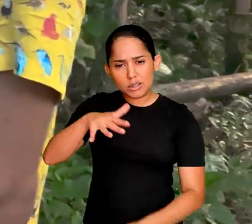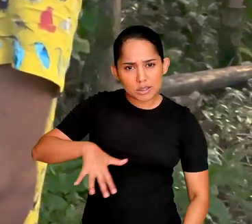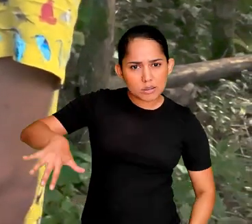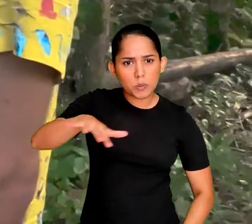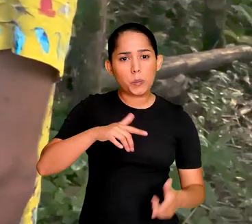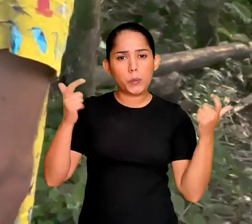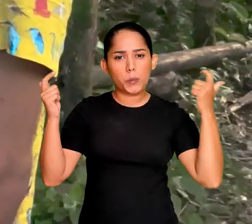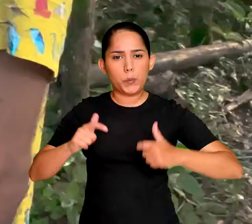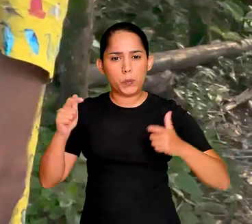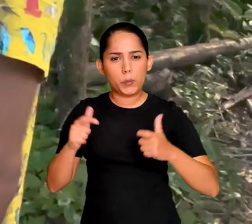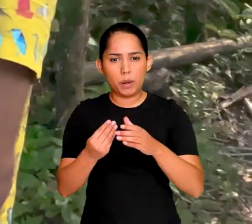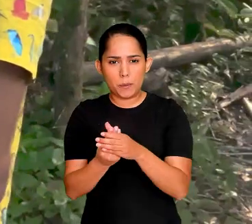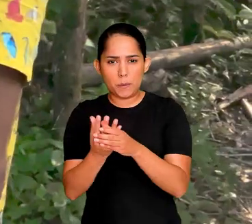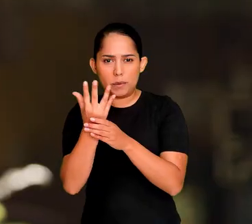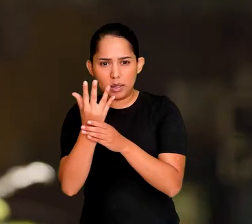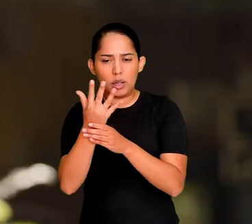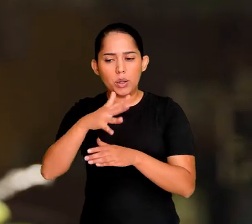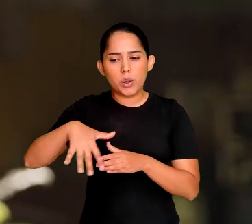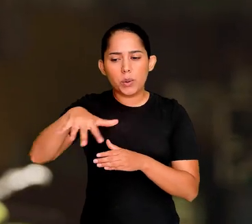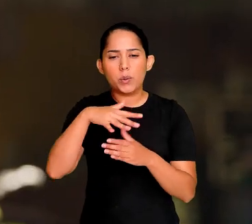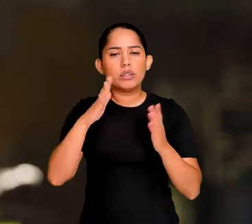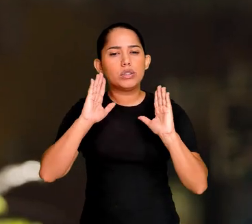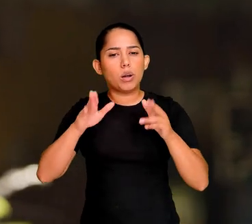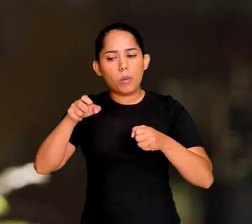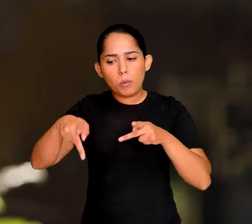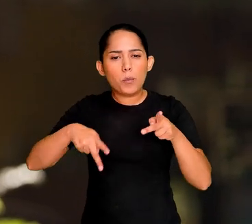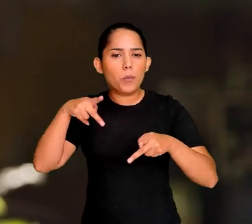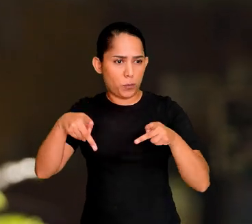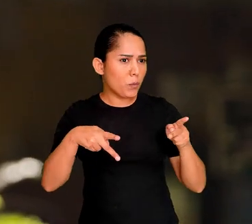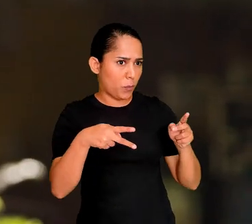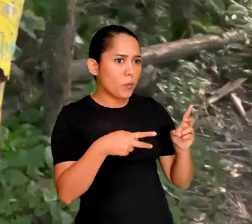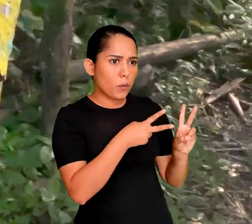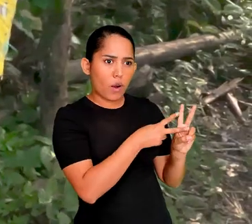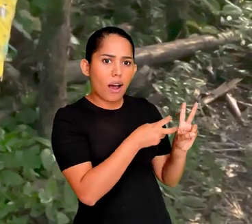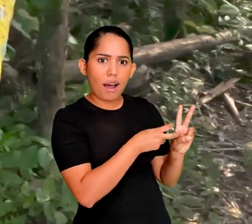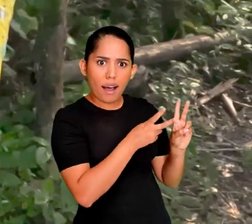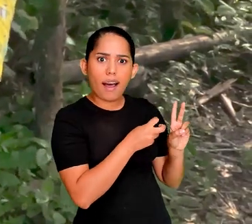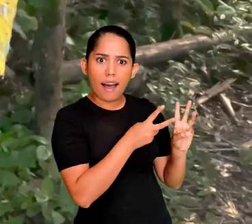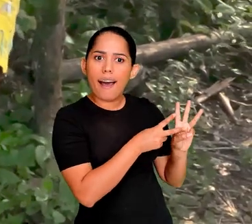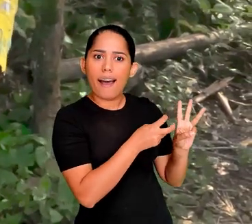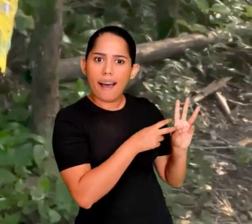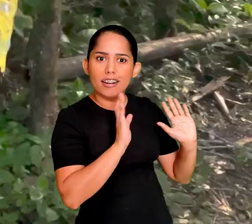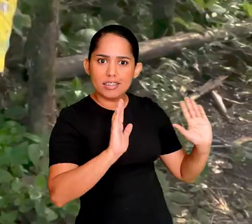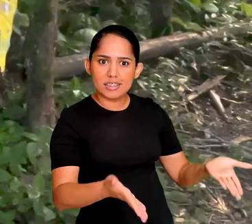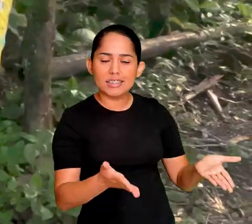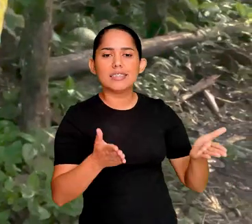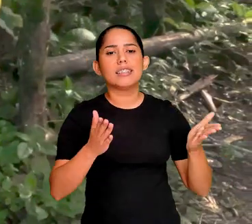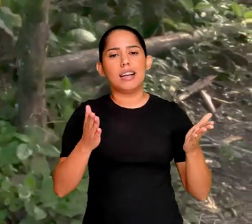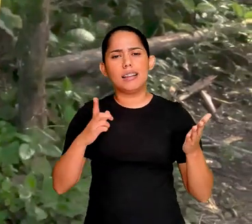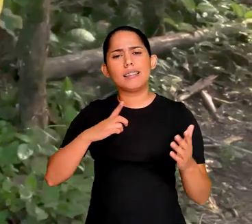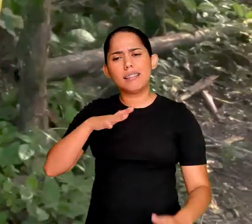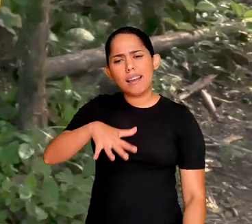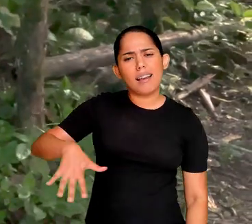já tradicional da nossa região, é uma planta utilizada pelos, assim, pelos povos originários. Há mais de 500 anos,